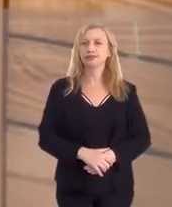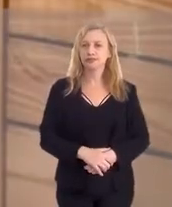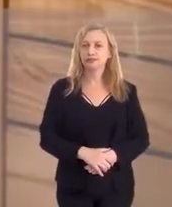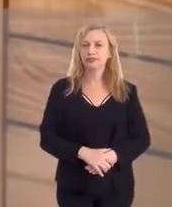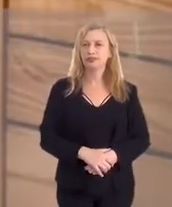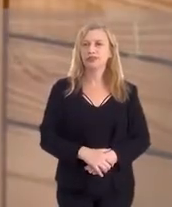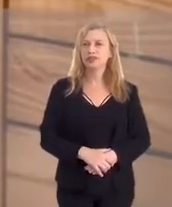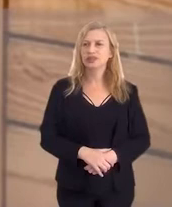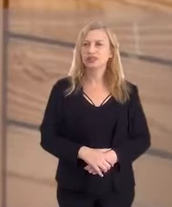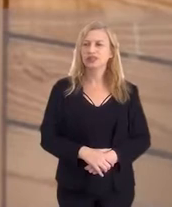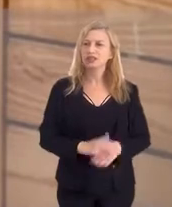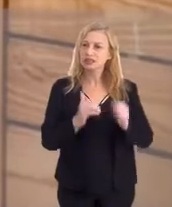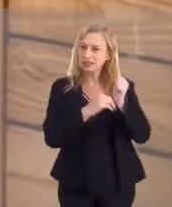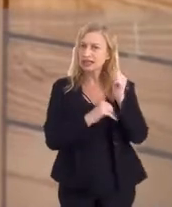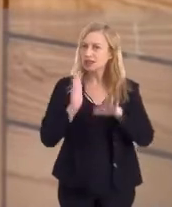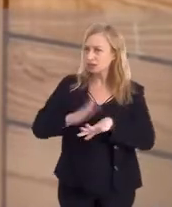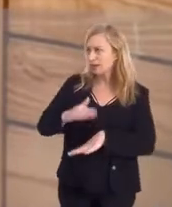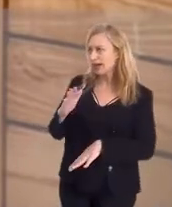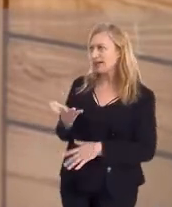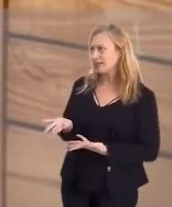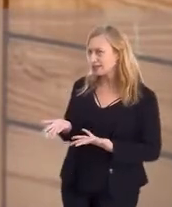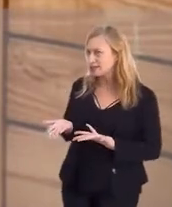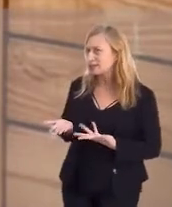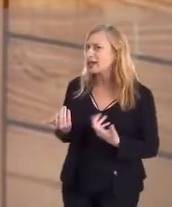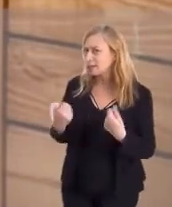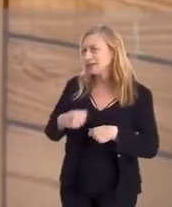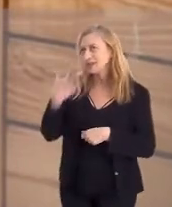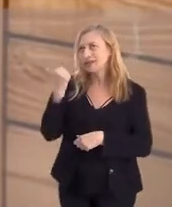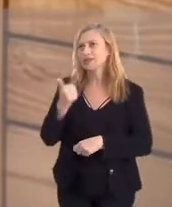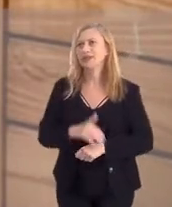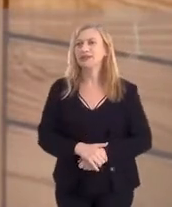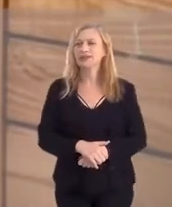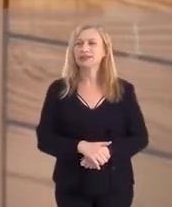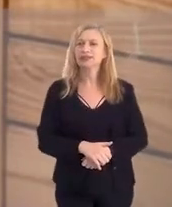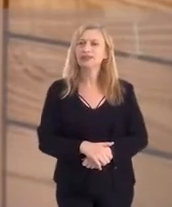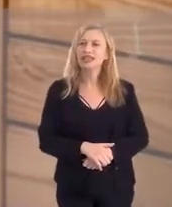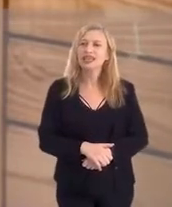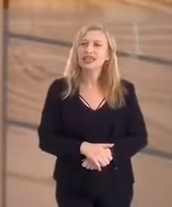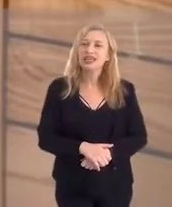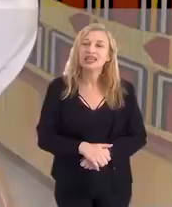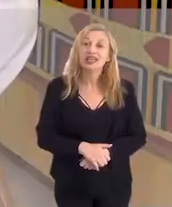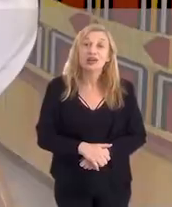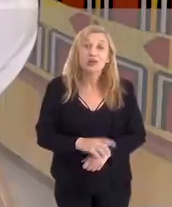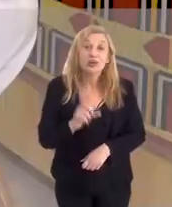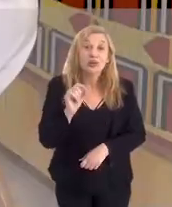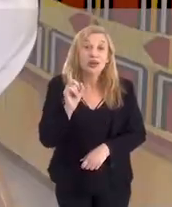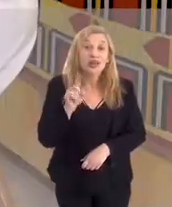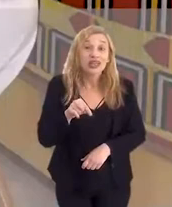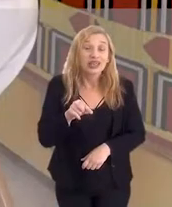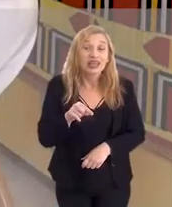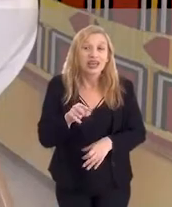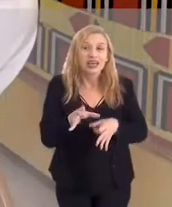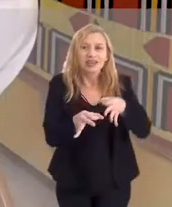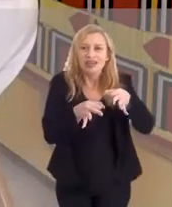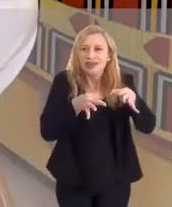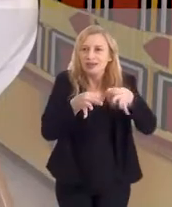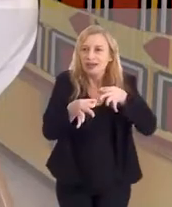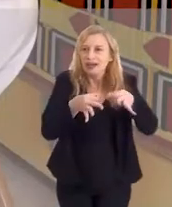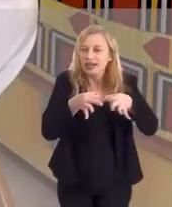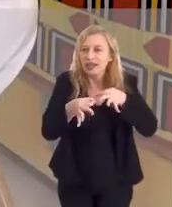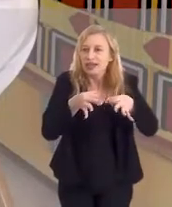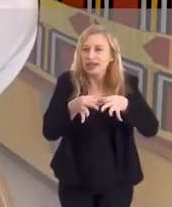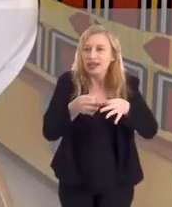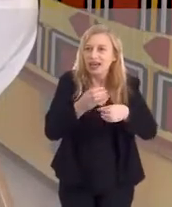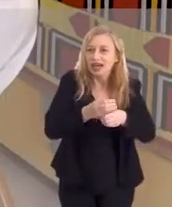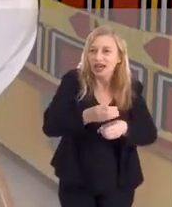Perfeito. Vamos a mais um segredo, gente? Preciso saber. O que é aquele